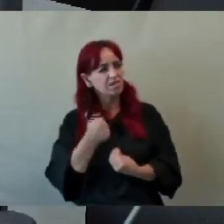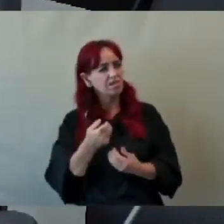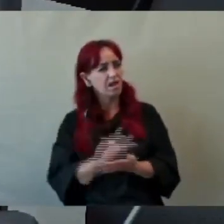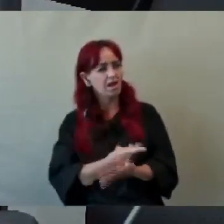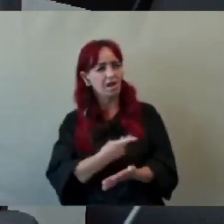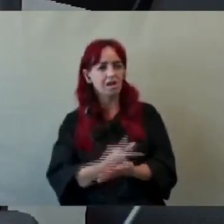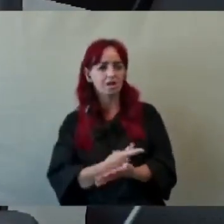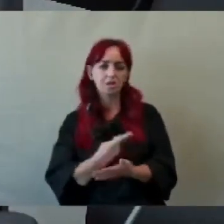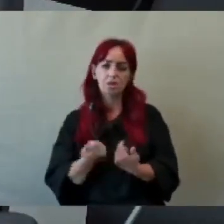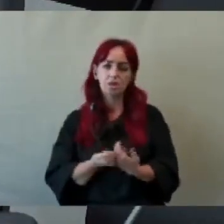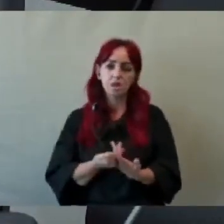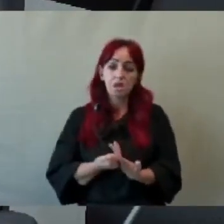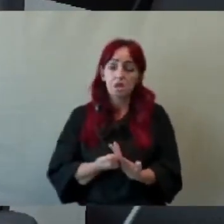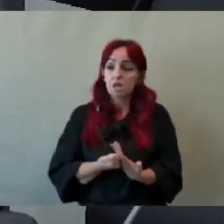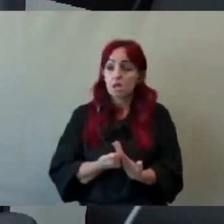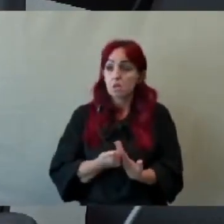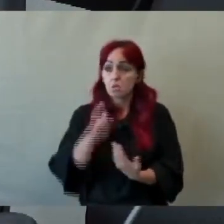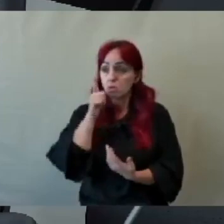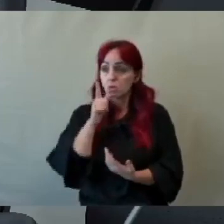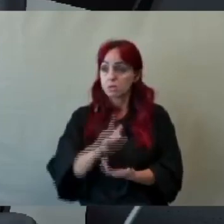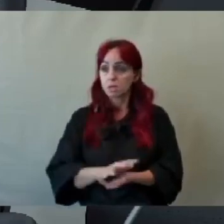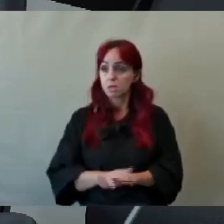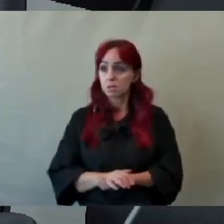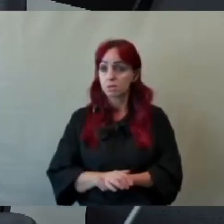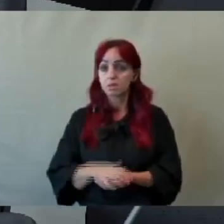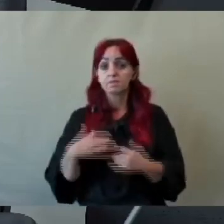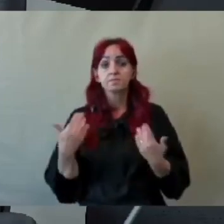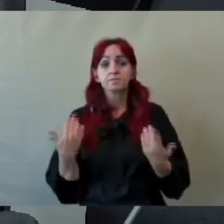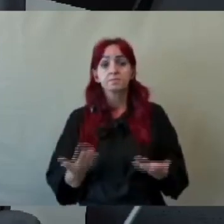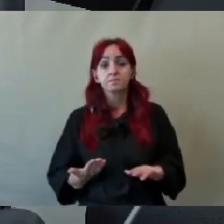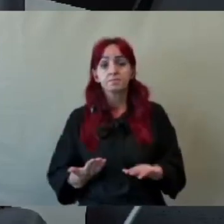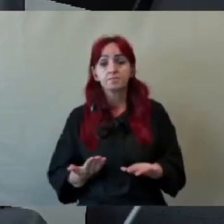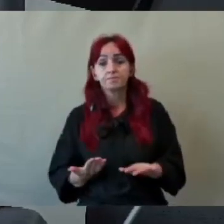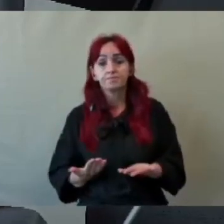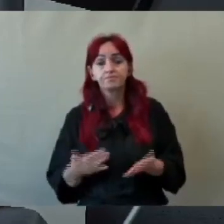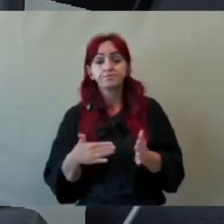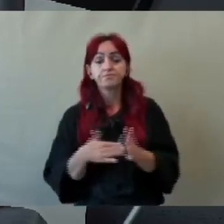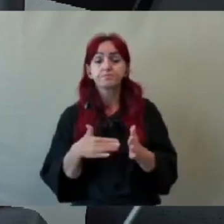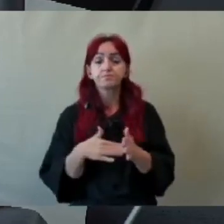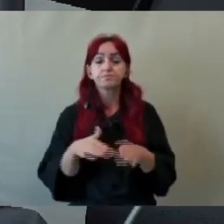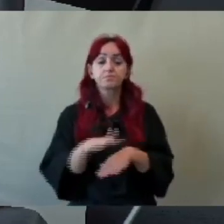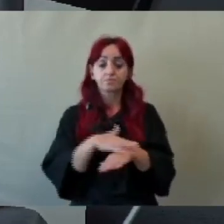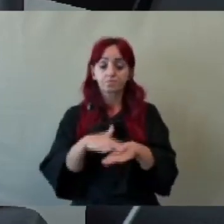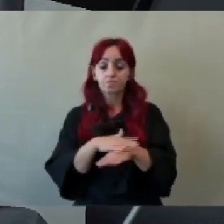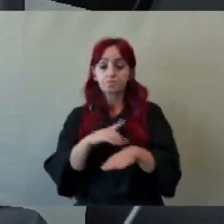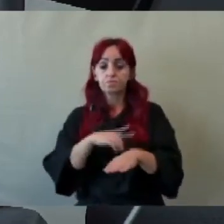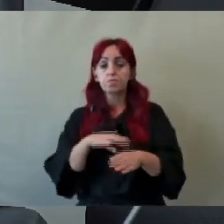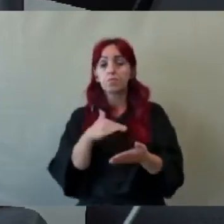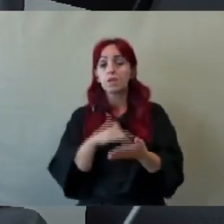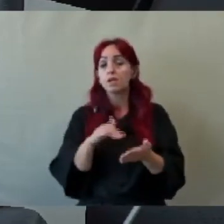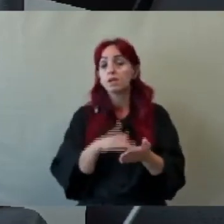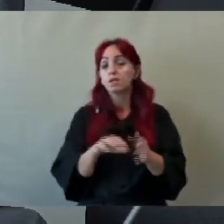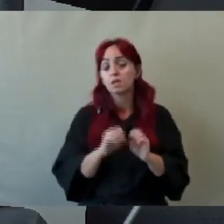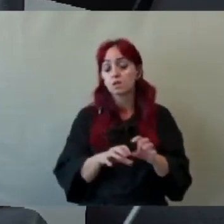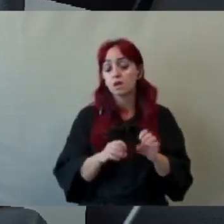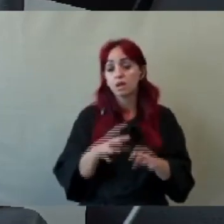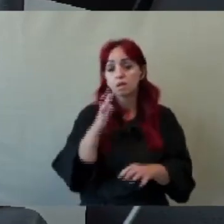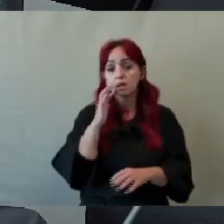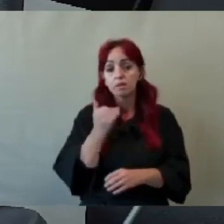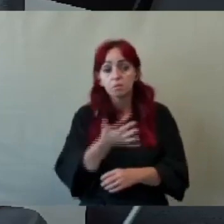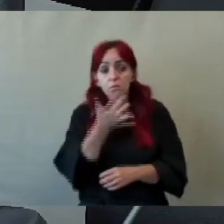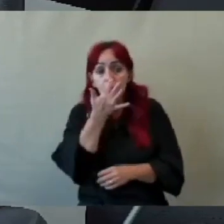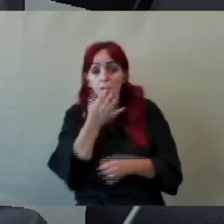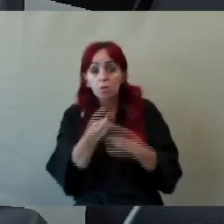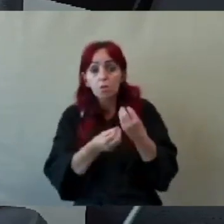eu realmente não estou conseguindo. E aí, na última conversa que eu tive na Secretaria de Educação, eu fiquei abismada com um dado